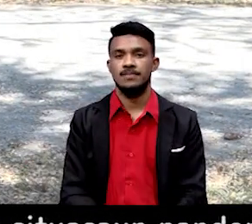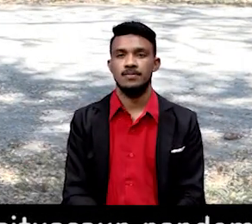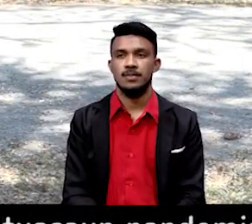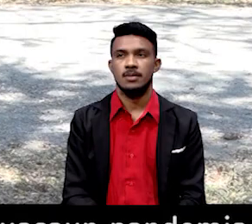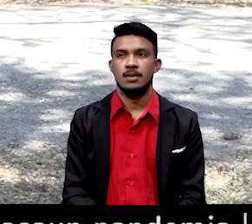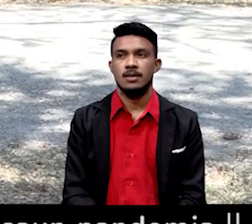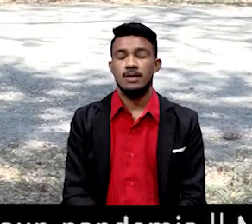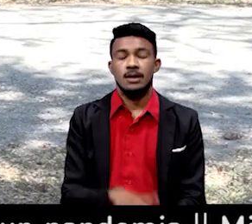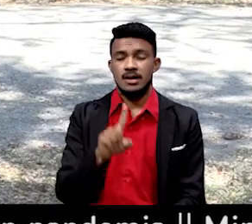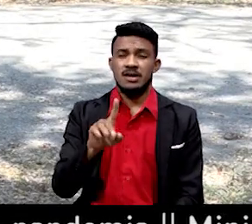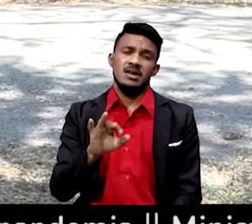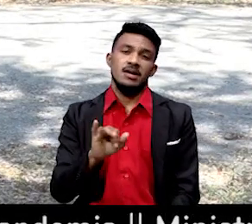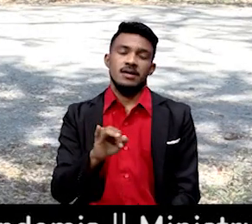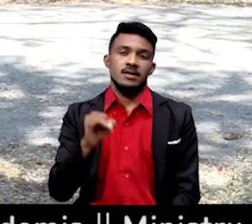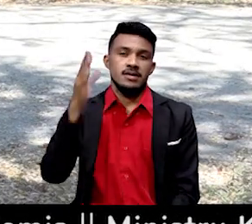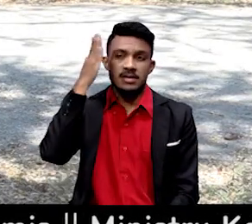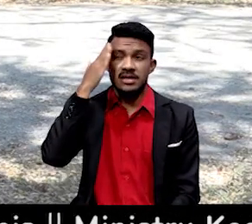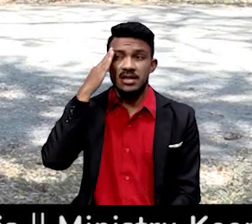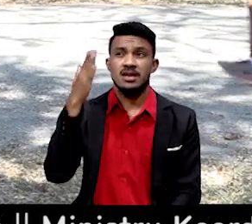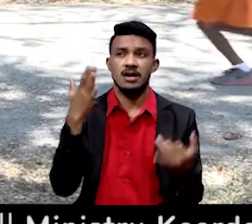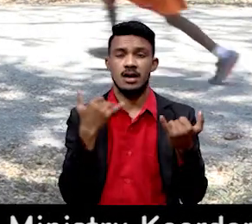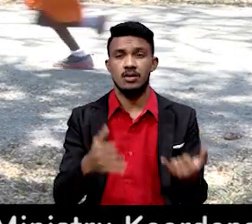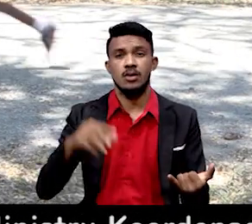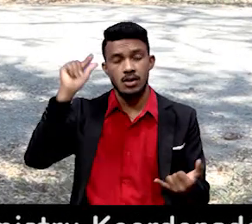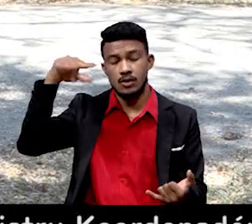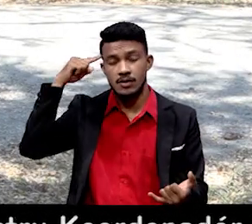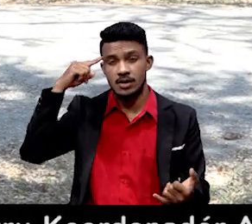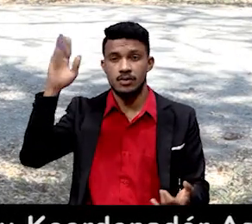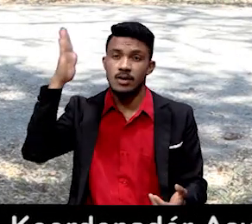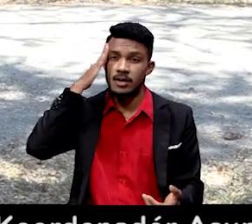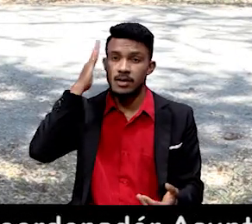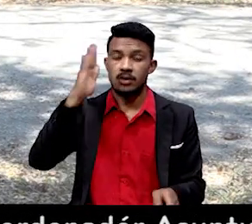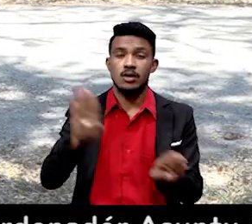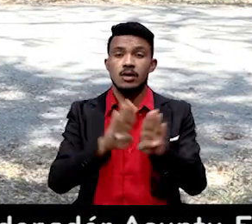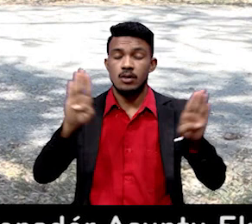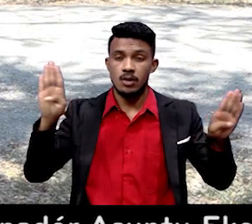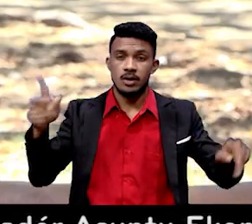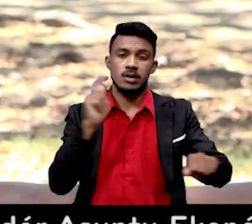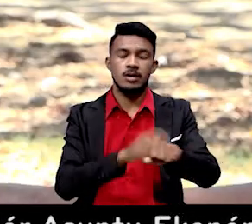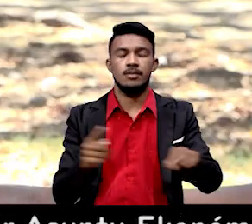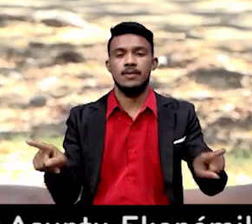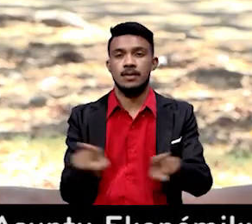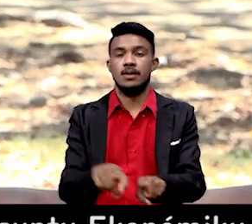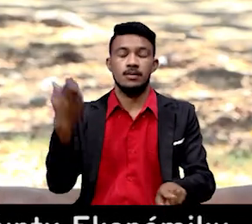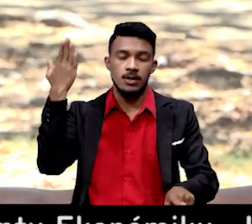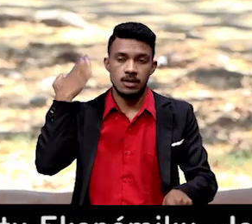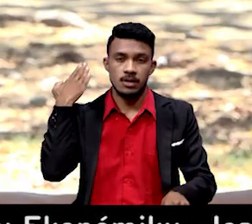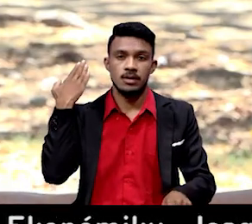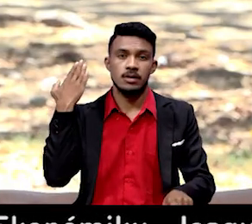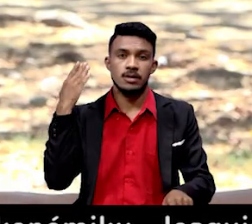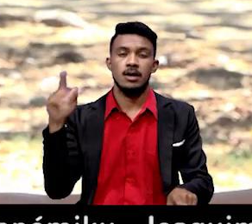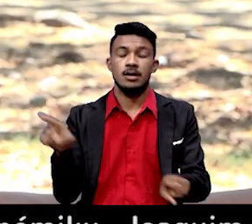Irene senti se agora o governo Hanoi na terlo que a situação normal, kan normal